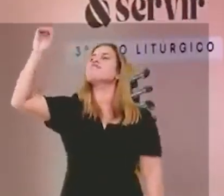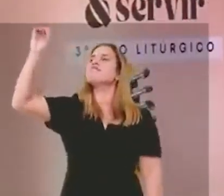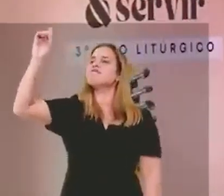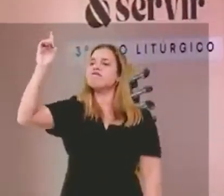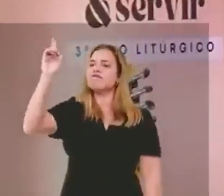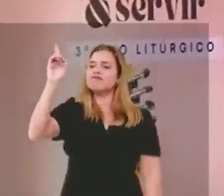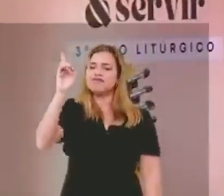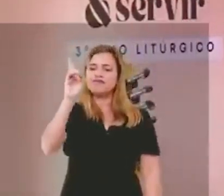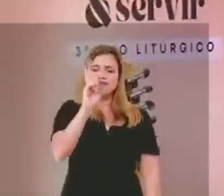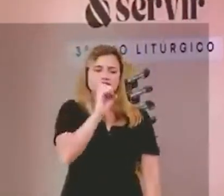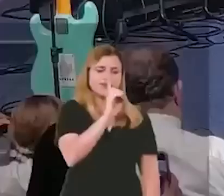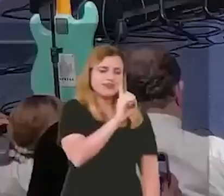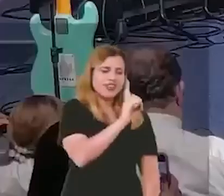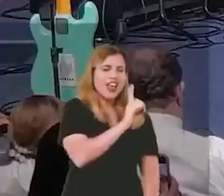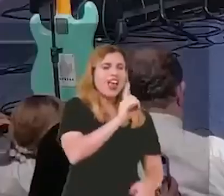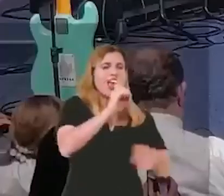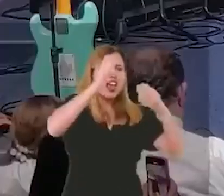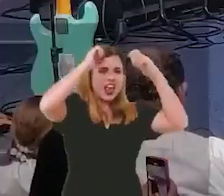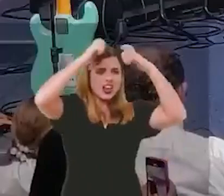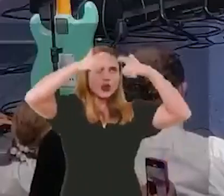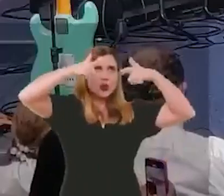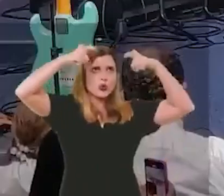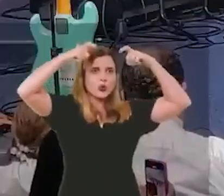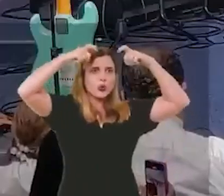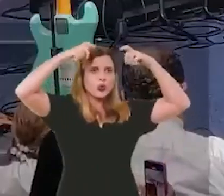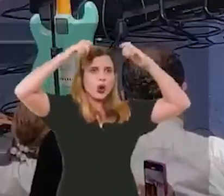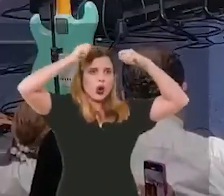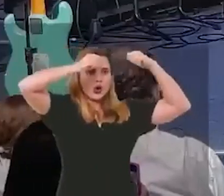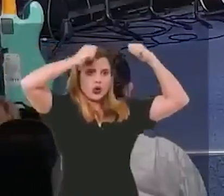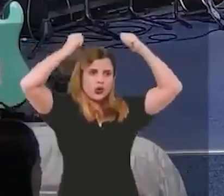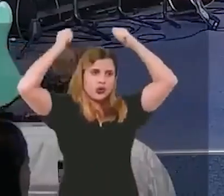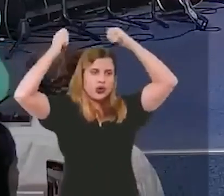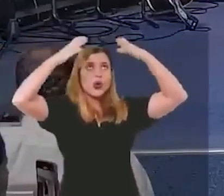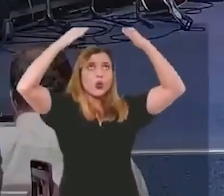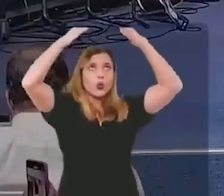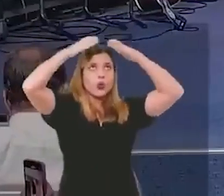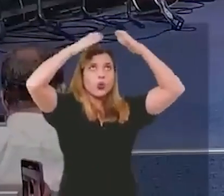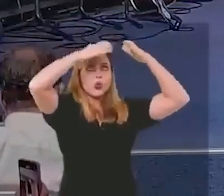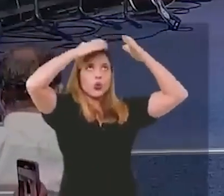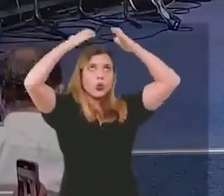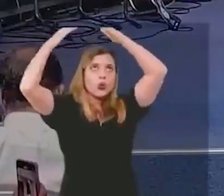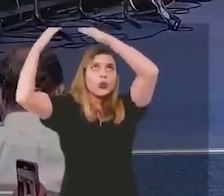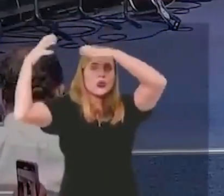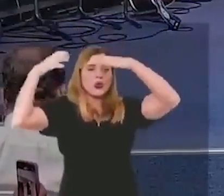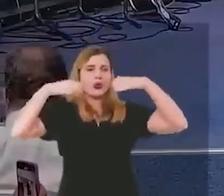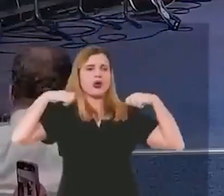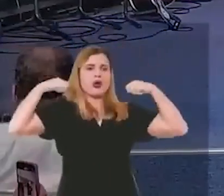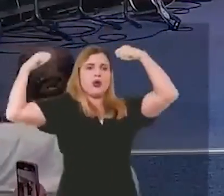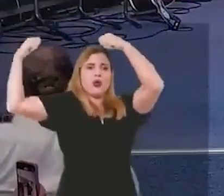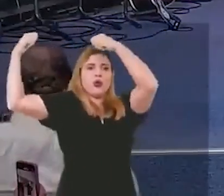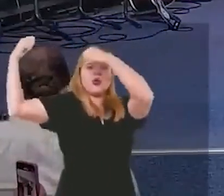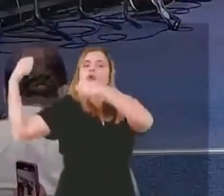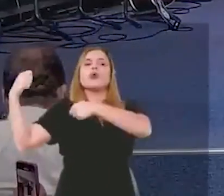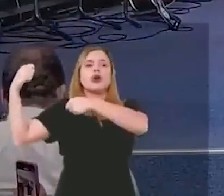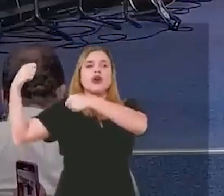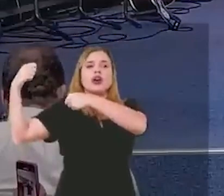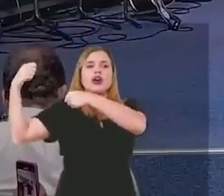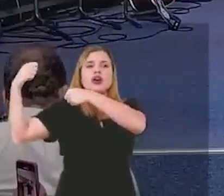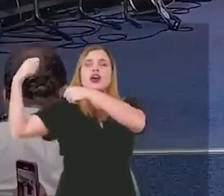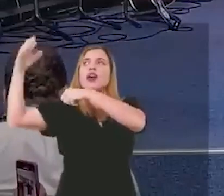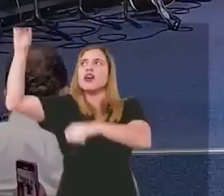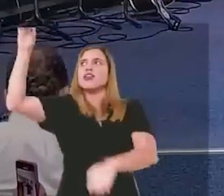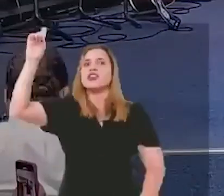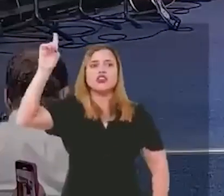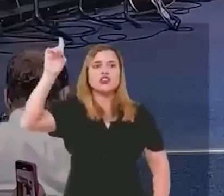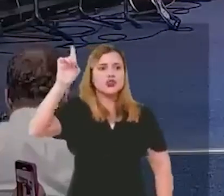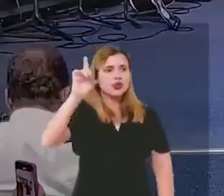si mesmo se esvaziou. Ele não foi esvaziado, ele se esvaziou. Como ele se esvaziou? Os